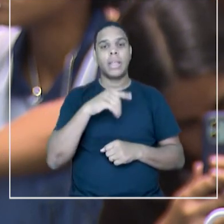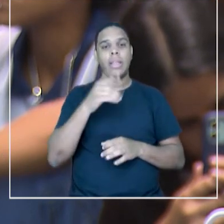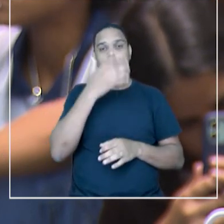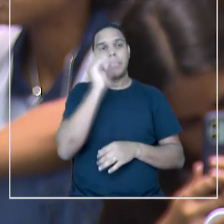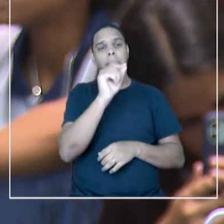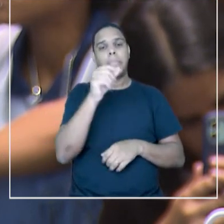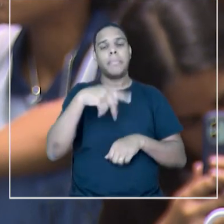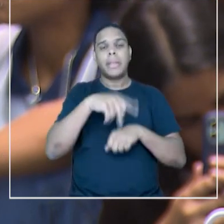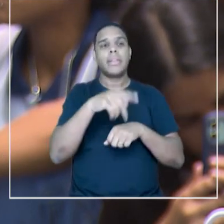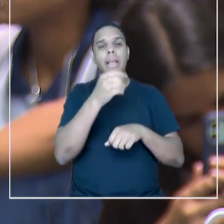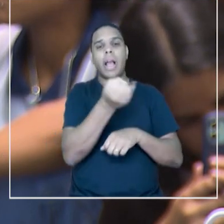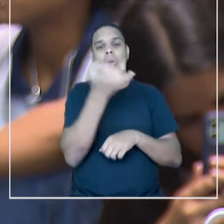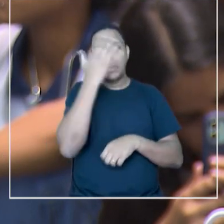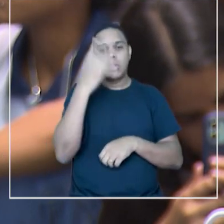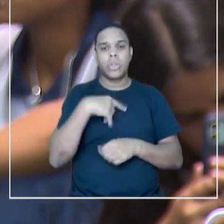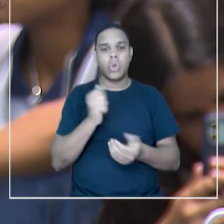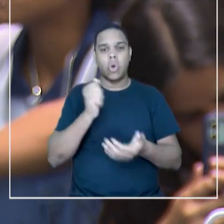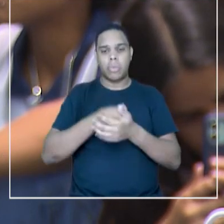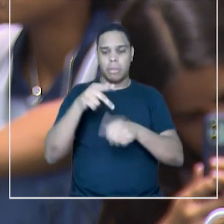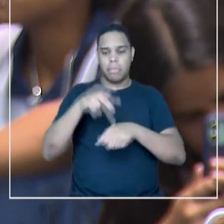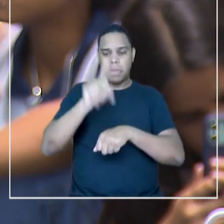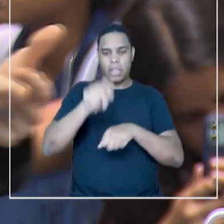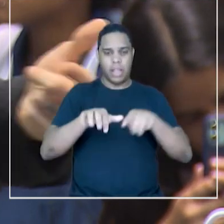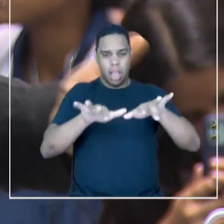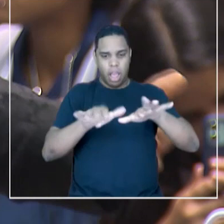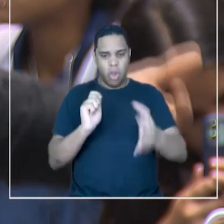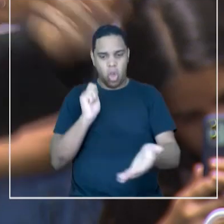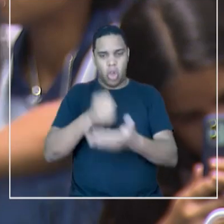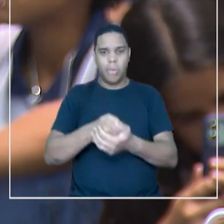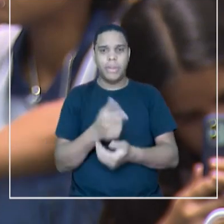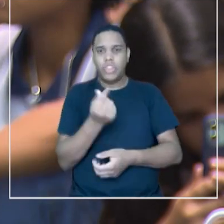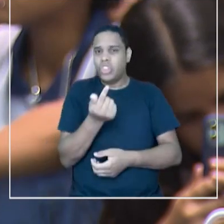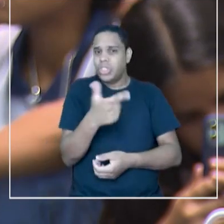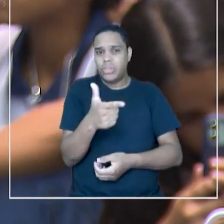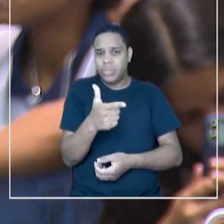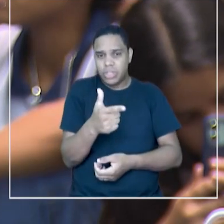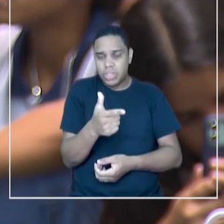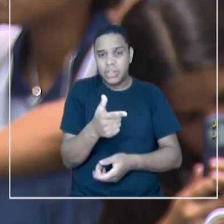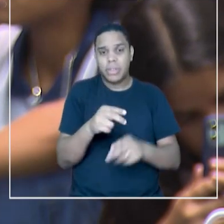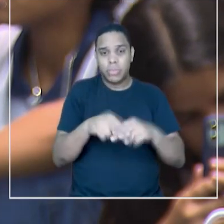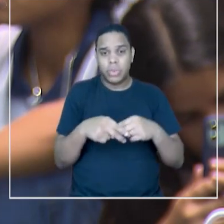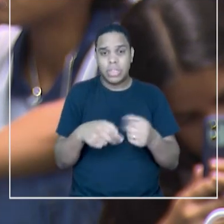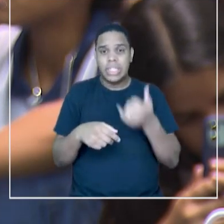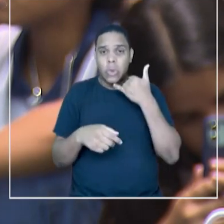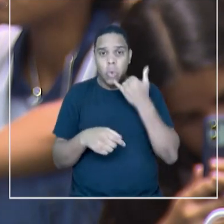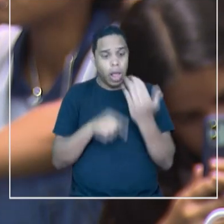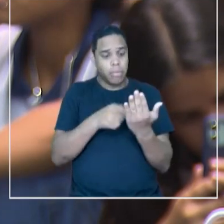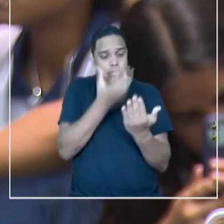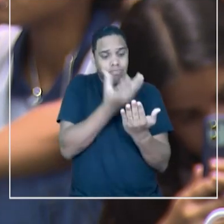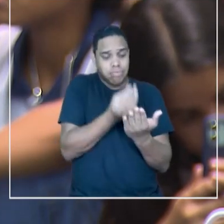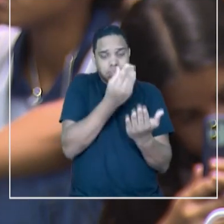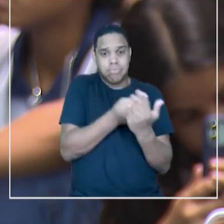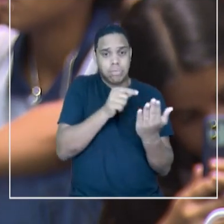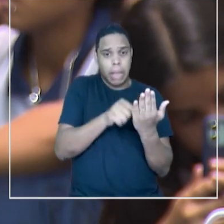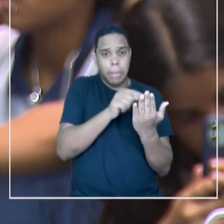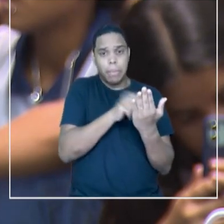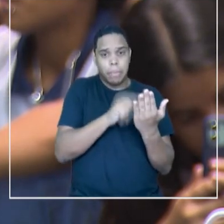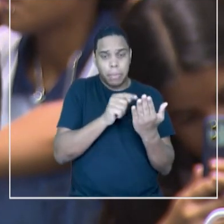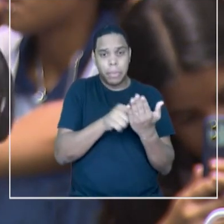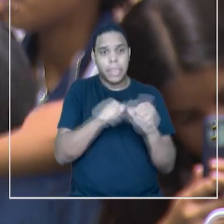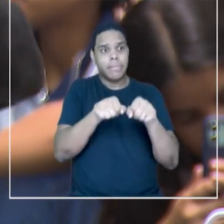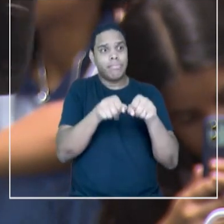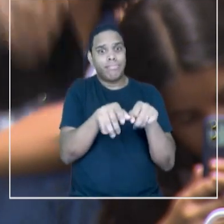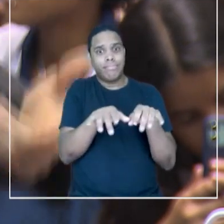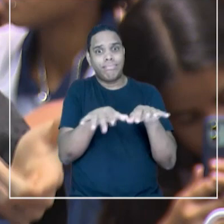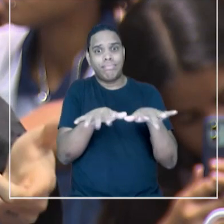para comprar PlayStation, computador. Então começou a vir tipo no celular de todo mundo. E aí começou a popularizar e depois